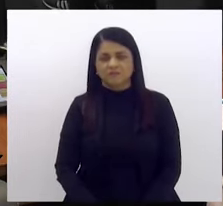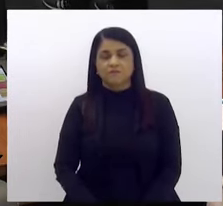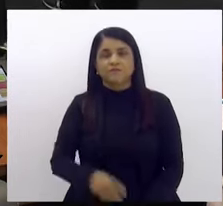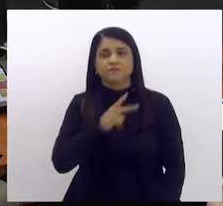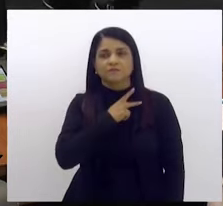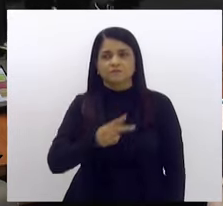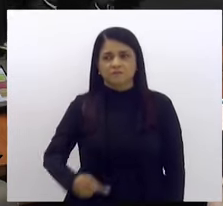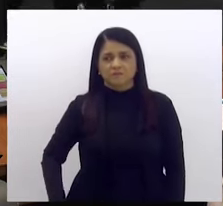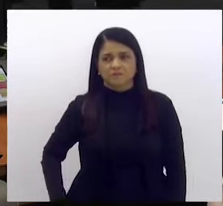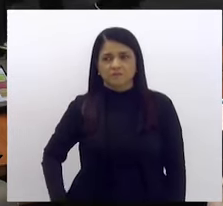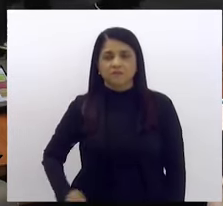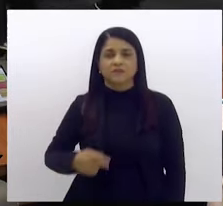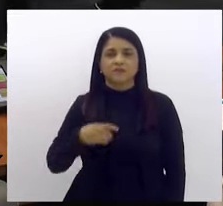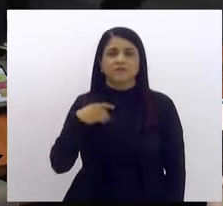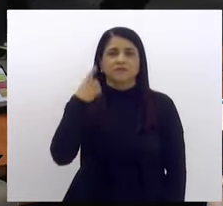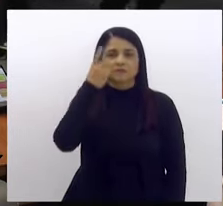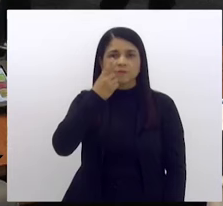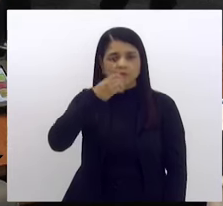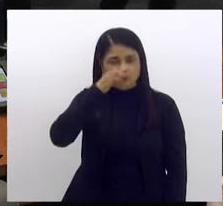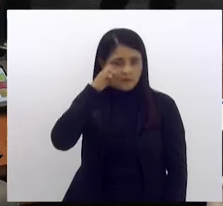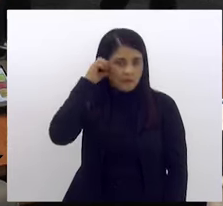Presidente. Deputada Élica, por favor.